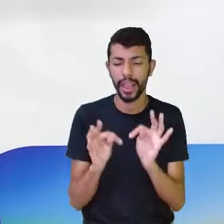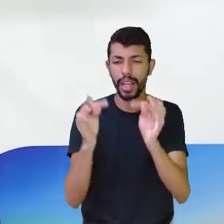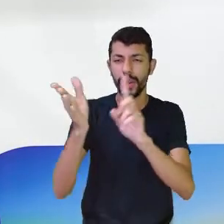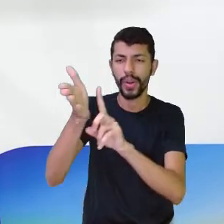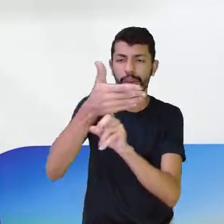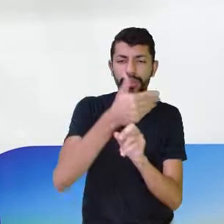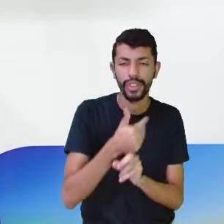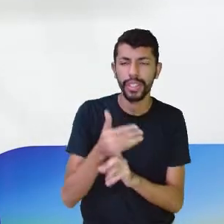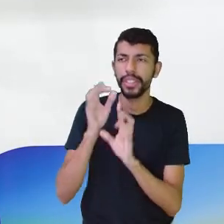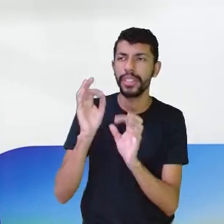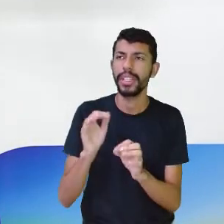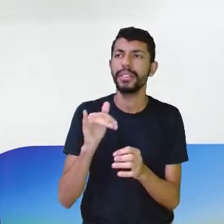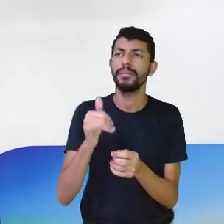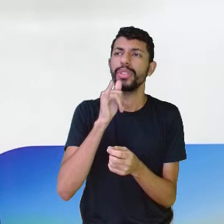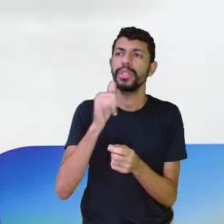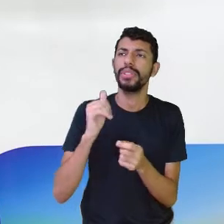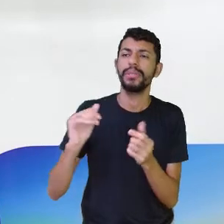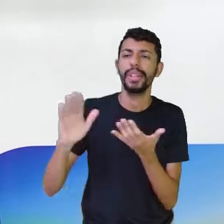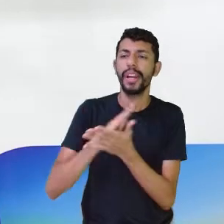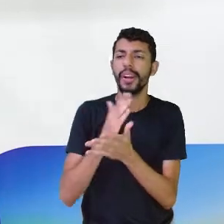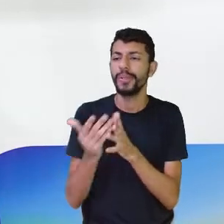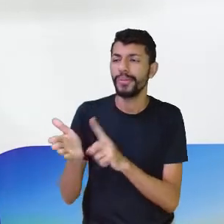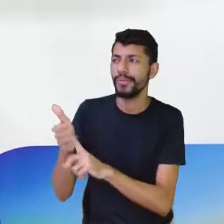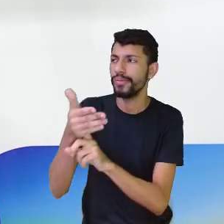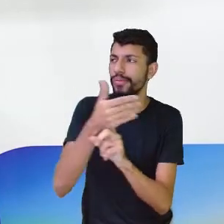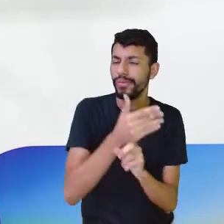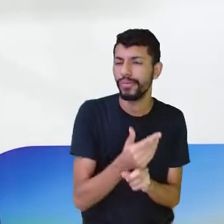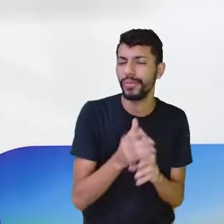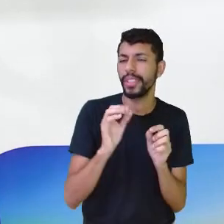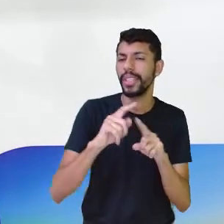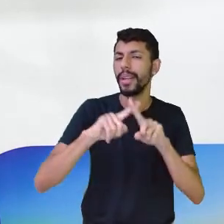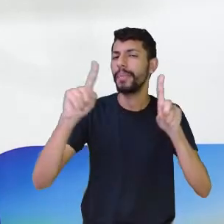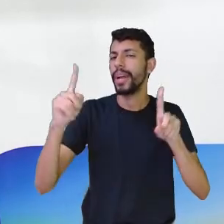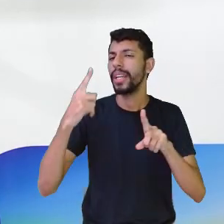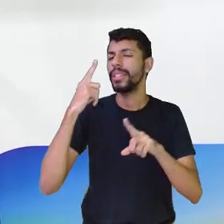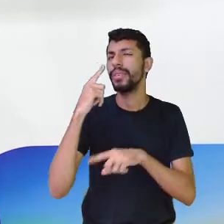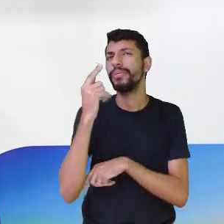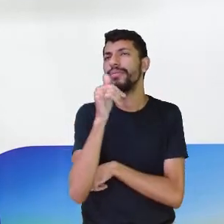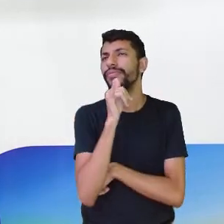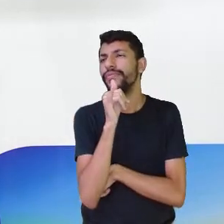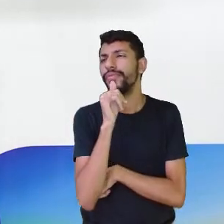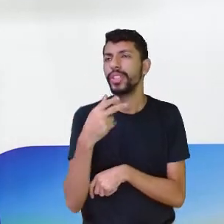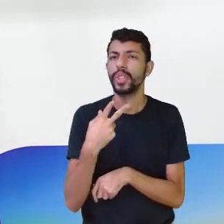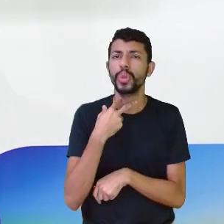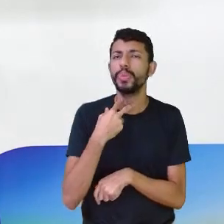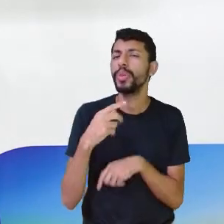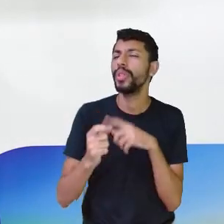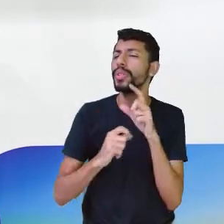tecnologia, por exemplo, desenvolver aparelhos tecnológicos, mas esses aparelhos, por exemplo, eles não podem